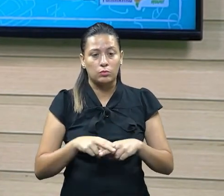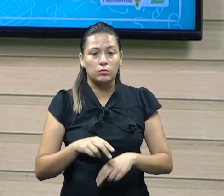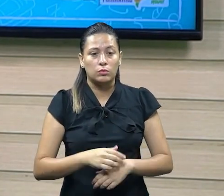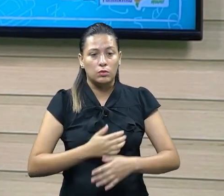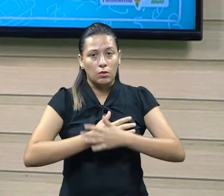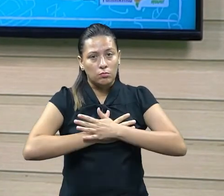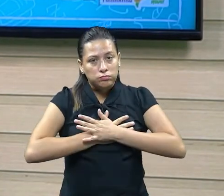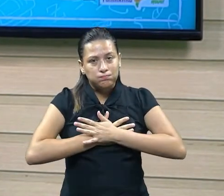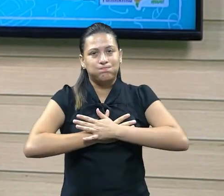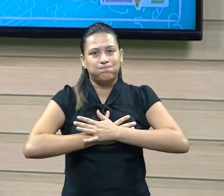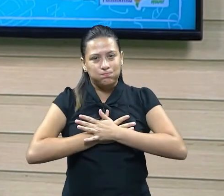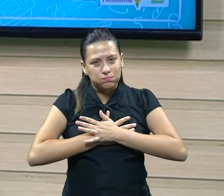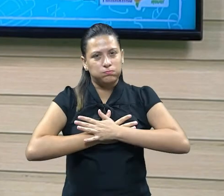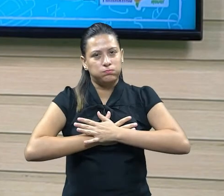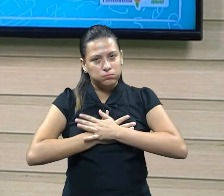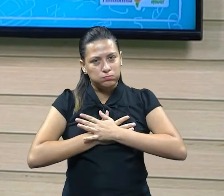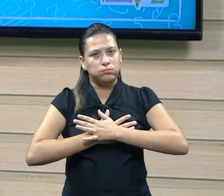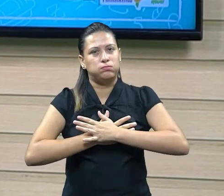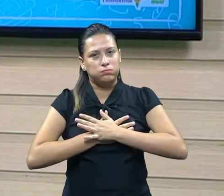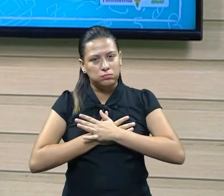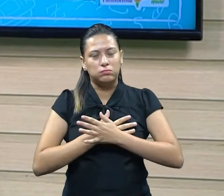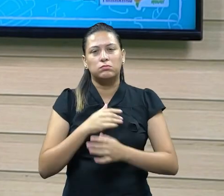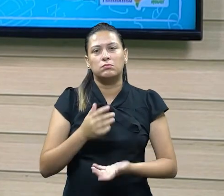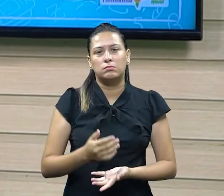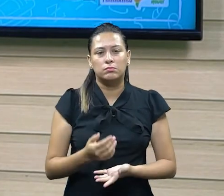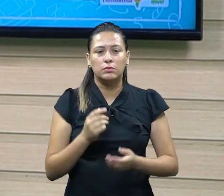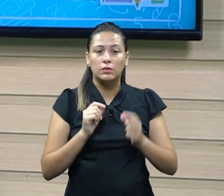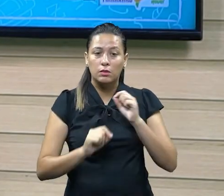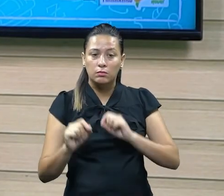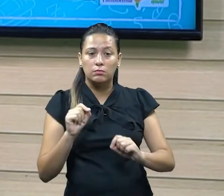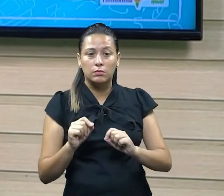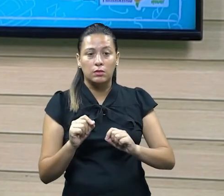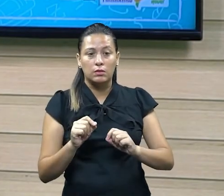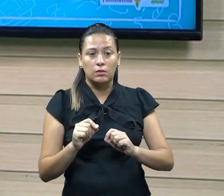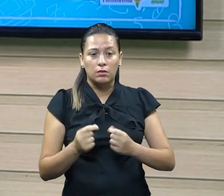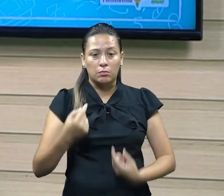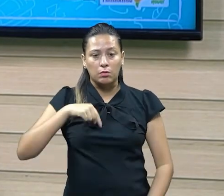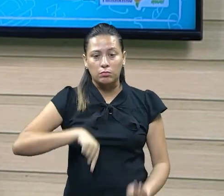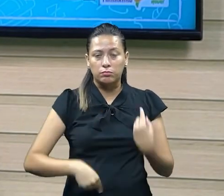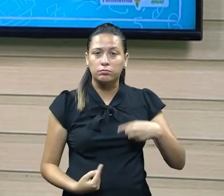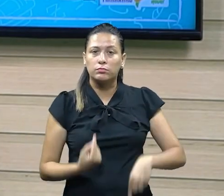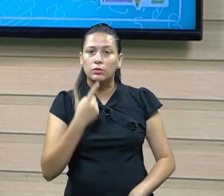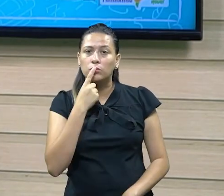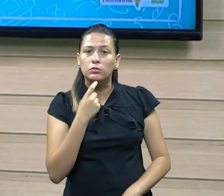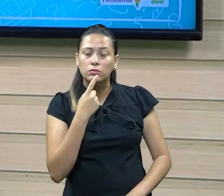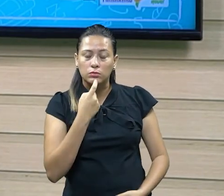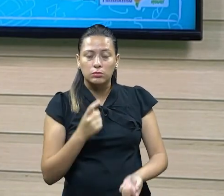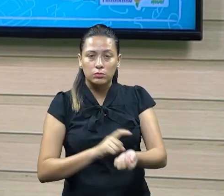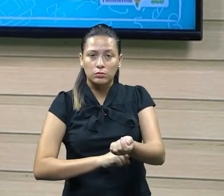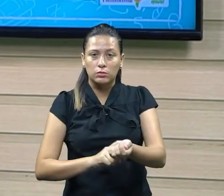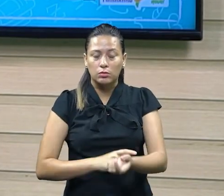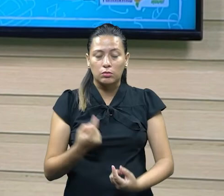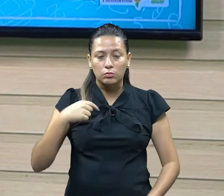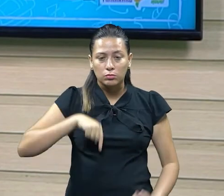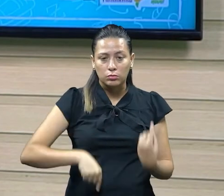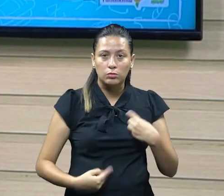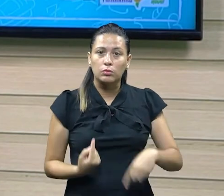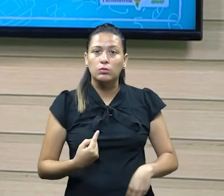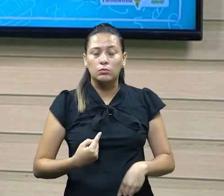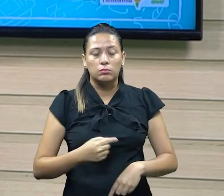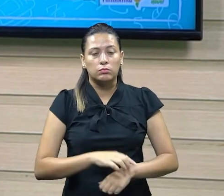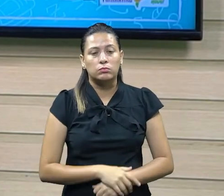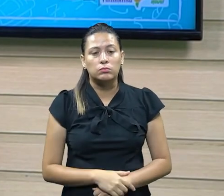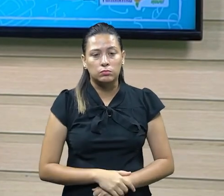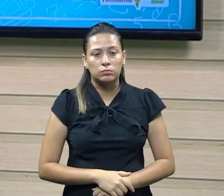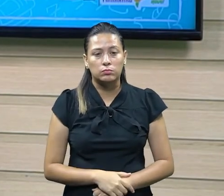cardíaca, que é para apertar e soltar, promovendo assim um fluxo de sangue por todo o corpo, e insistir